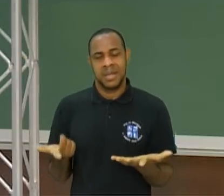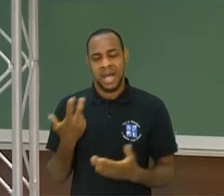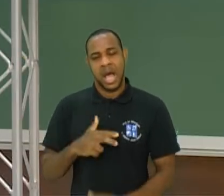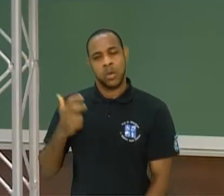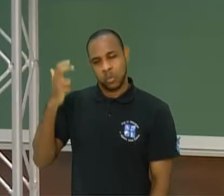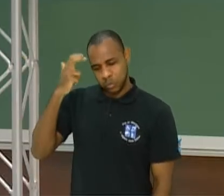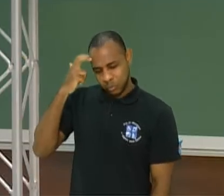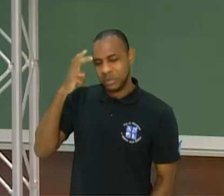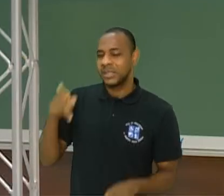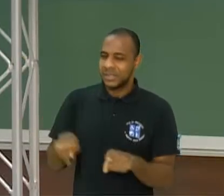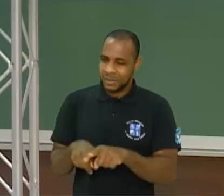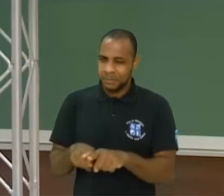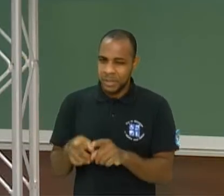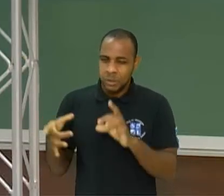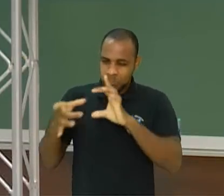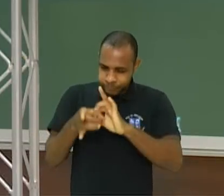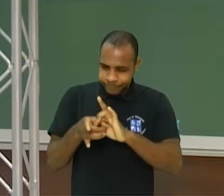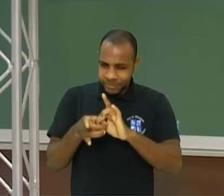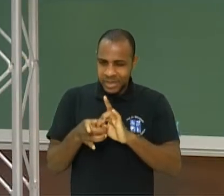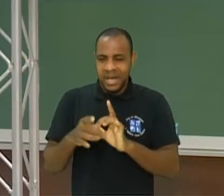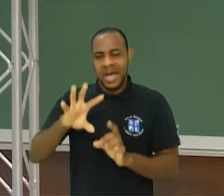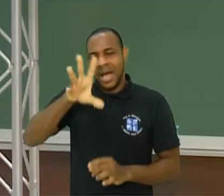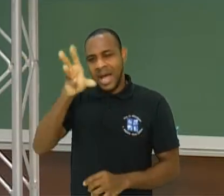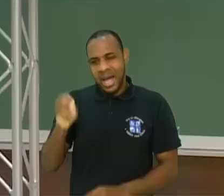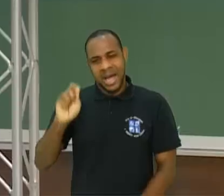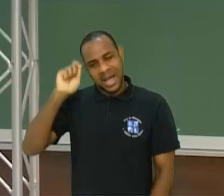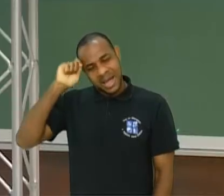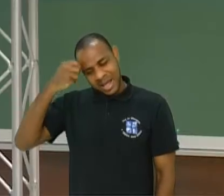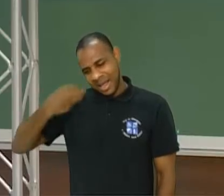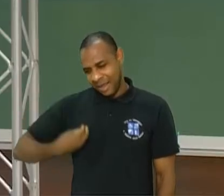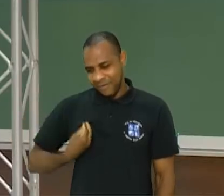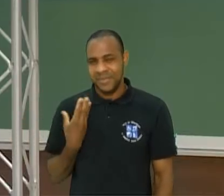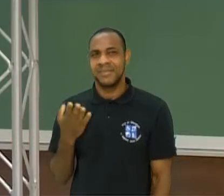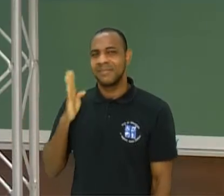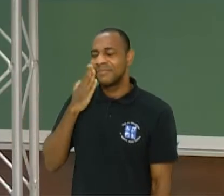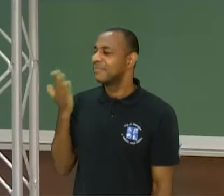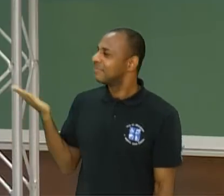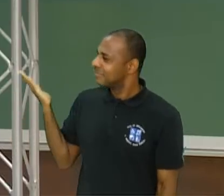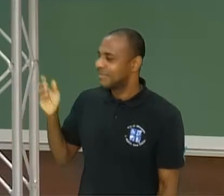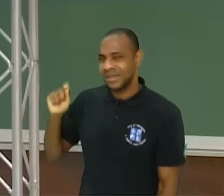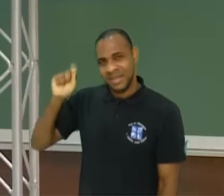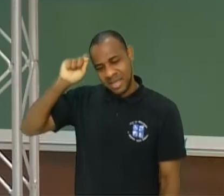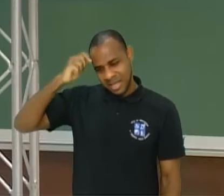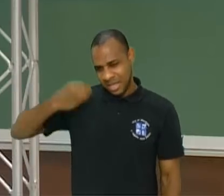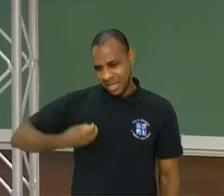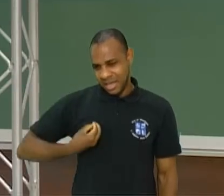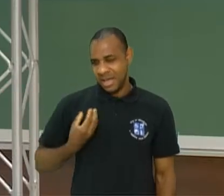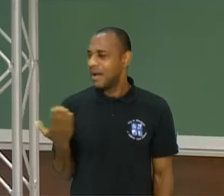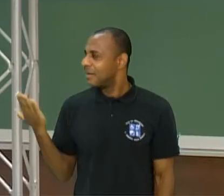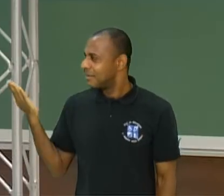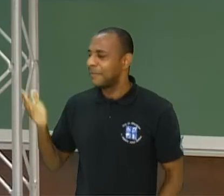cultura afrodescendente, né? De uma forma muito bonita, falando do nosso baobá.